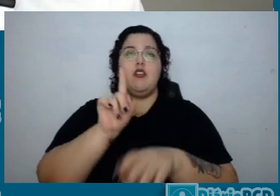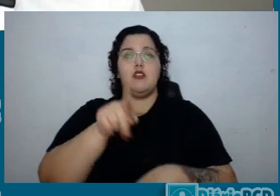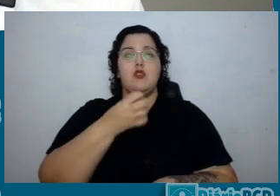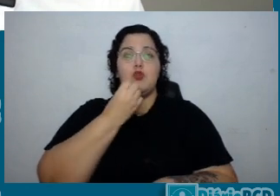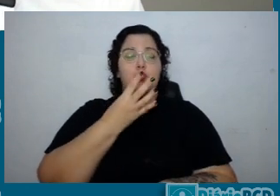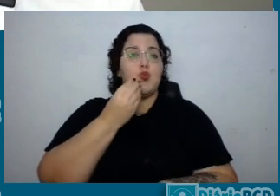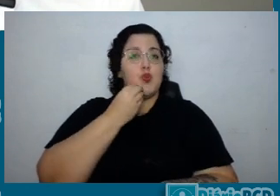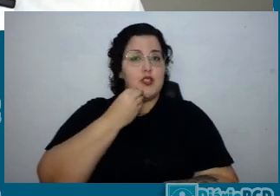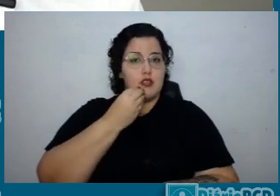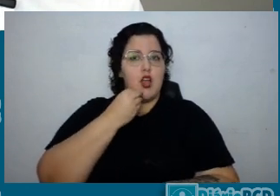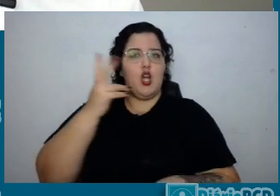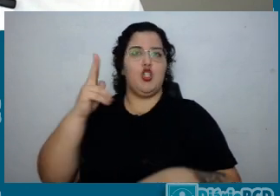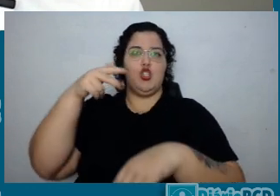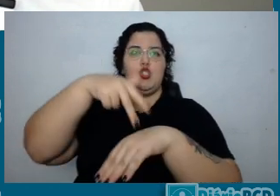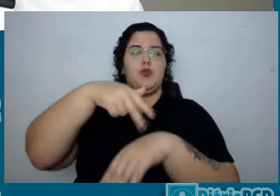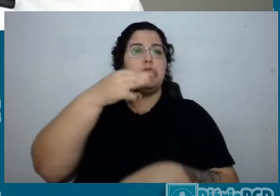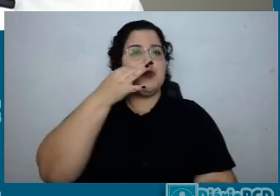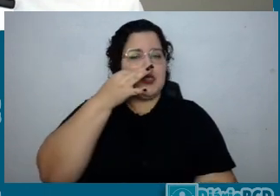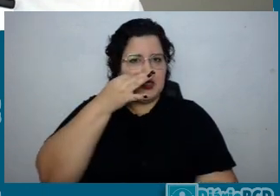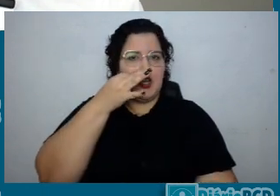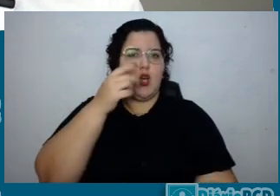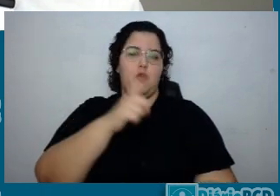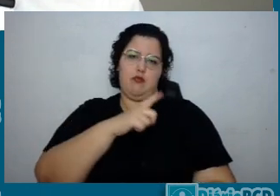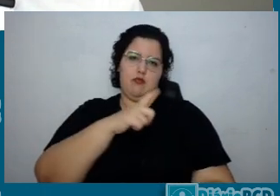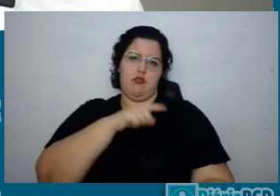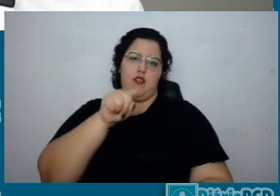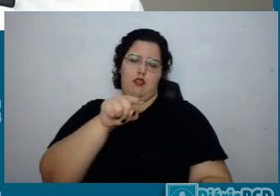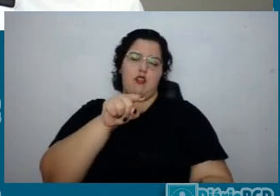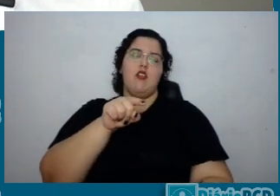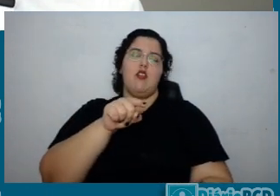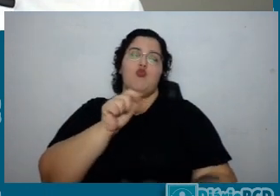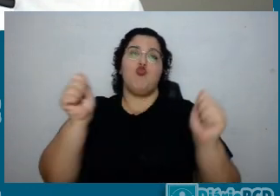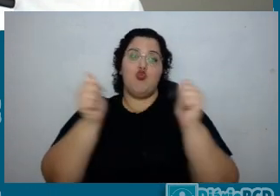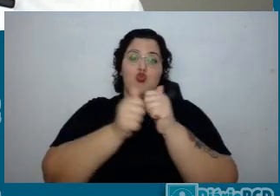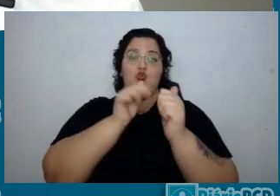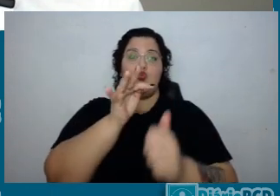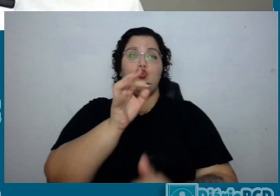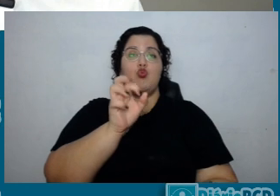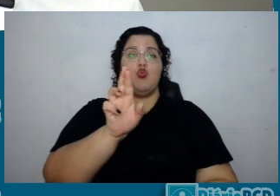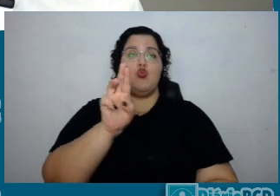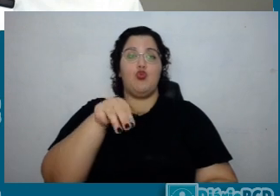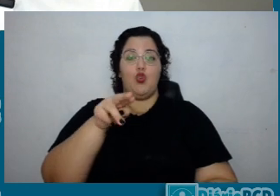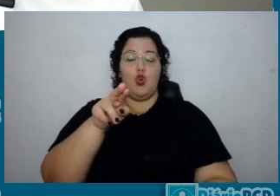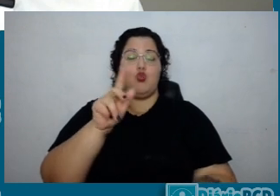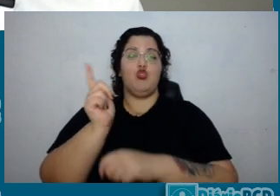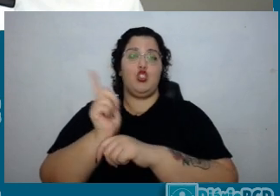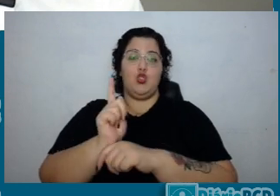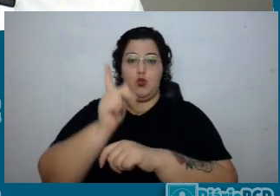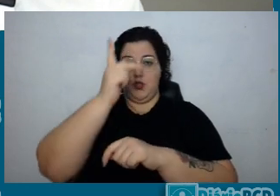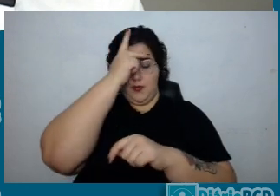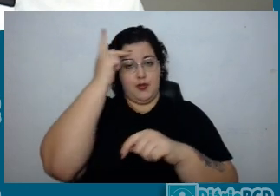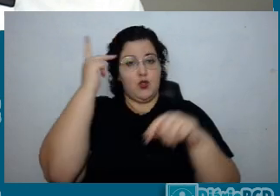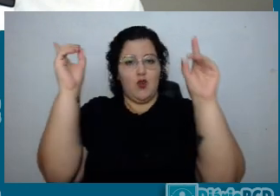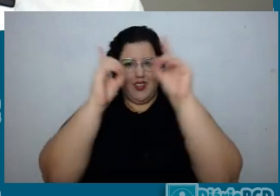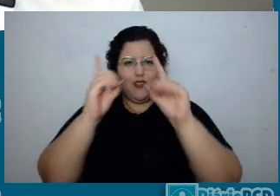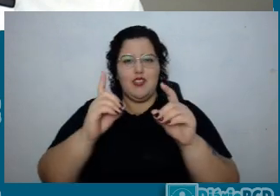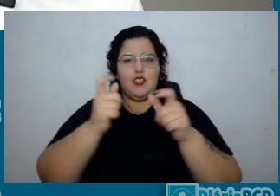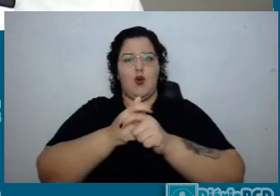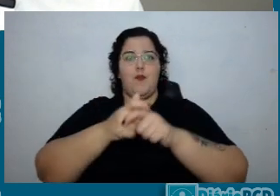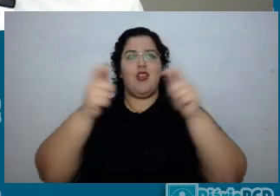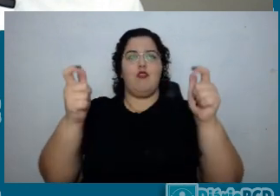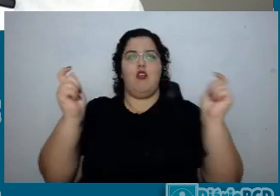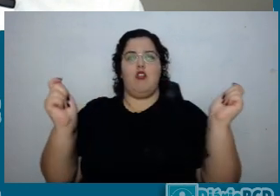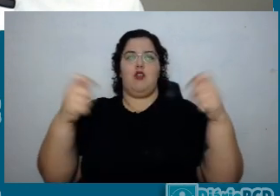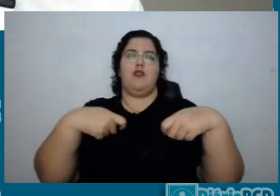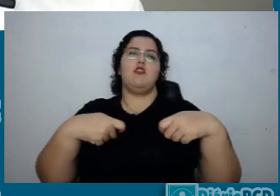oportunidade de fazer uma reunião presencial com o Fórum de Gestores pela inclusão das pessoas com deficiência, né? Então a gente precisa aumentar a